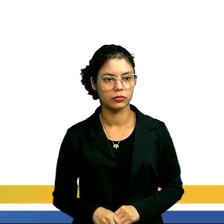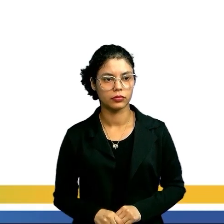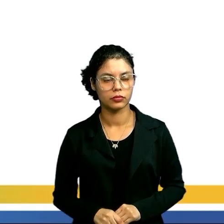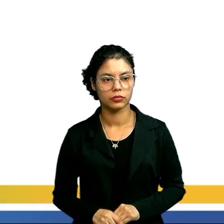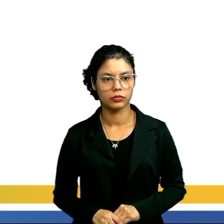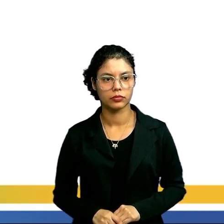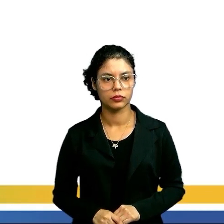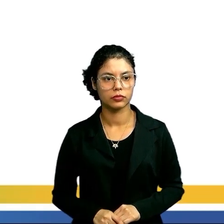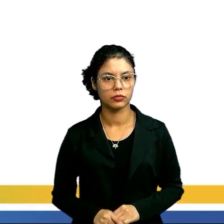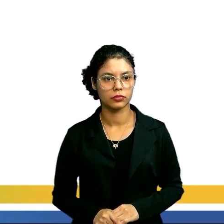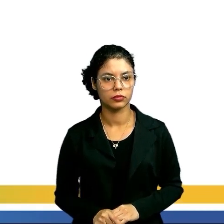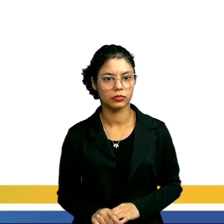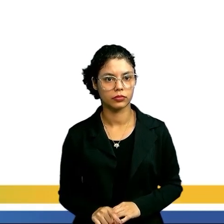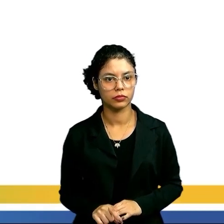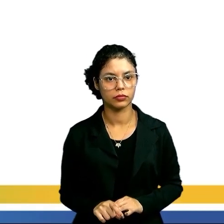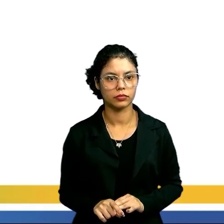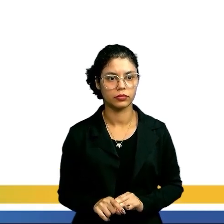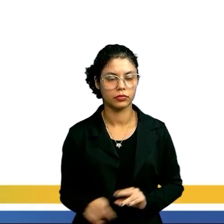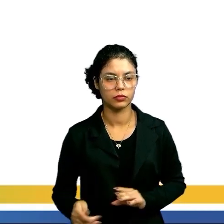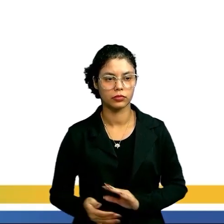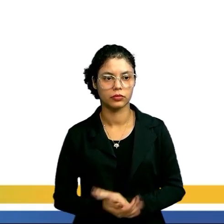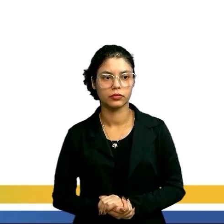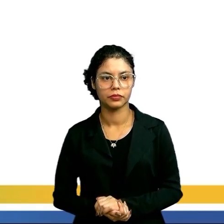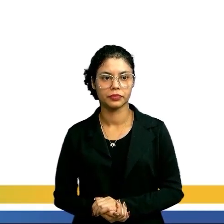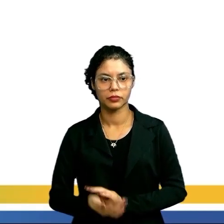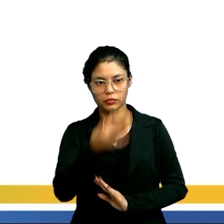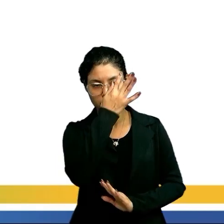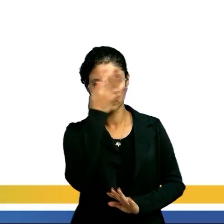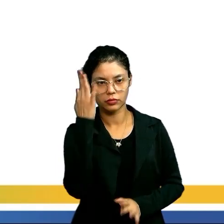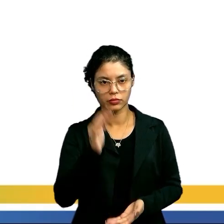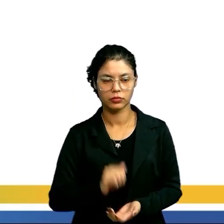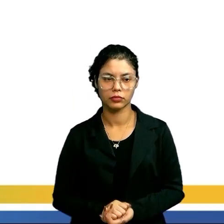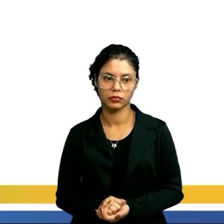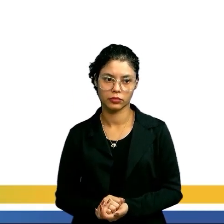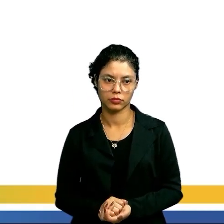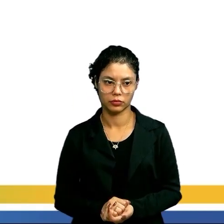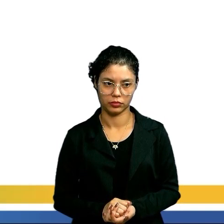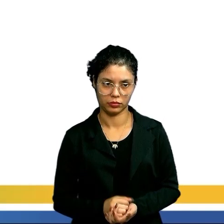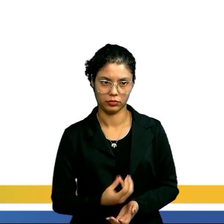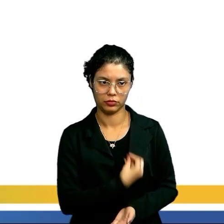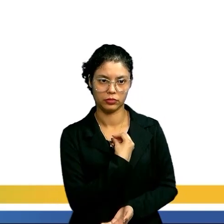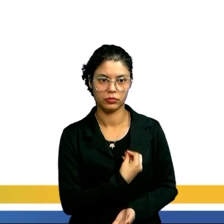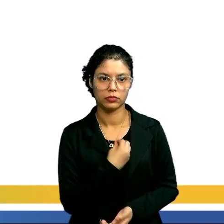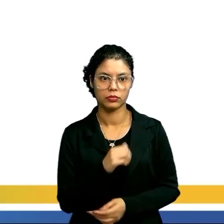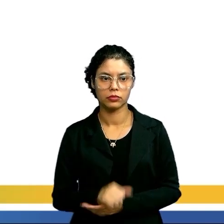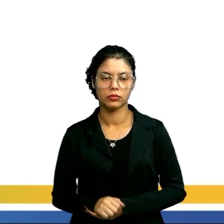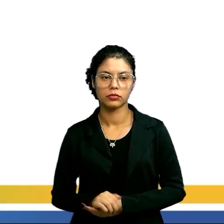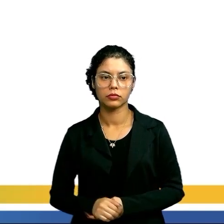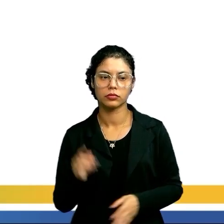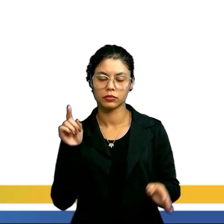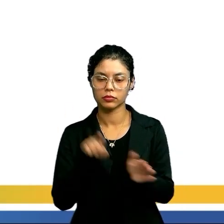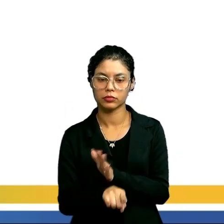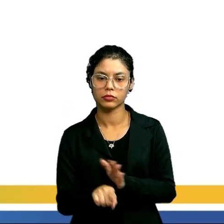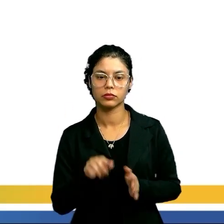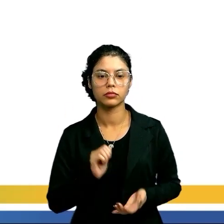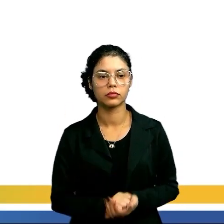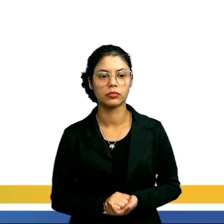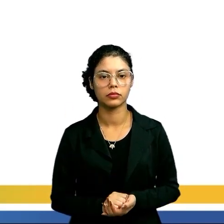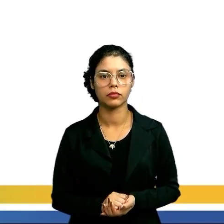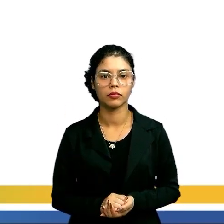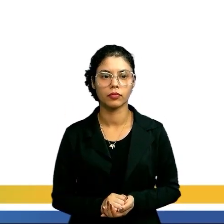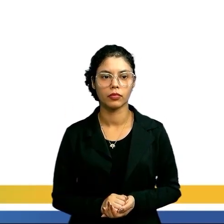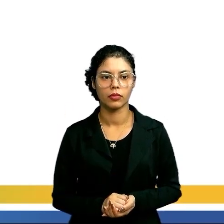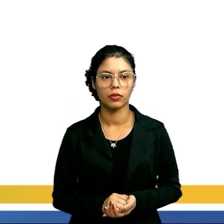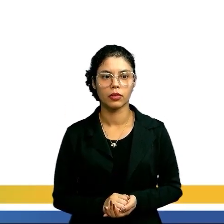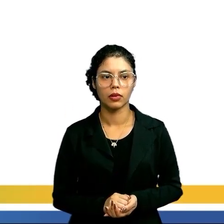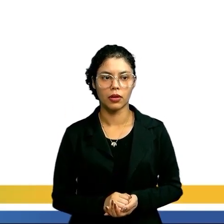Bom, agora nós temos um filósofo que vai estar presente também na nossa questão, que daqui a pouco vamos